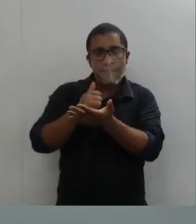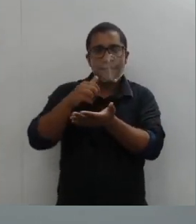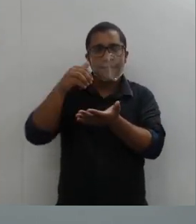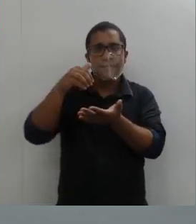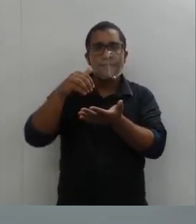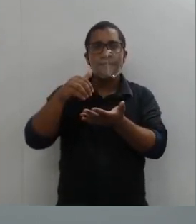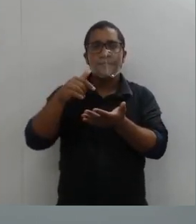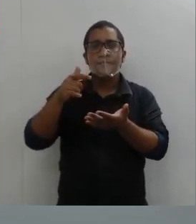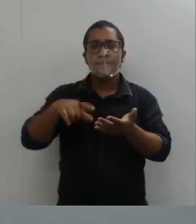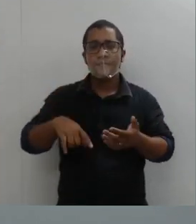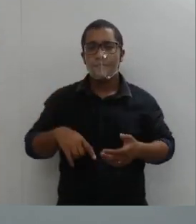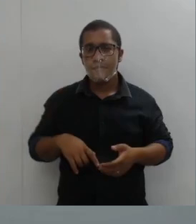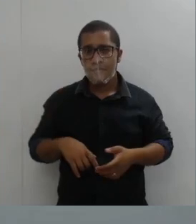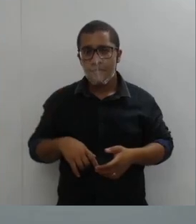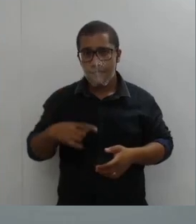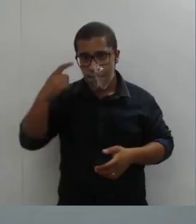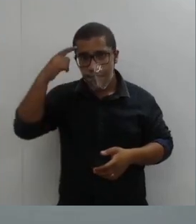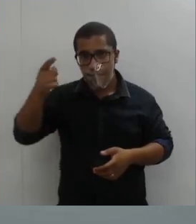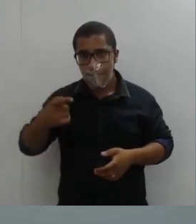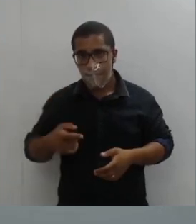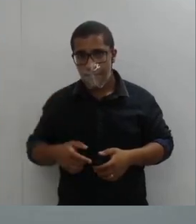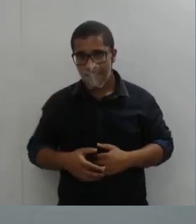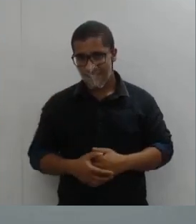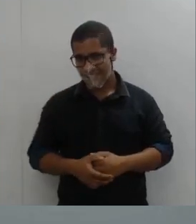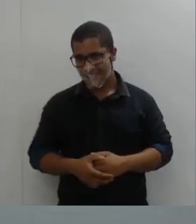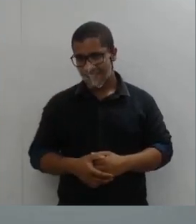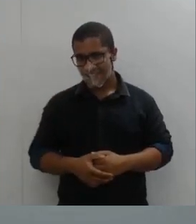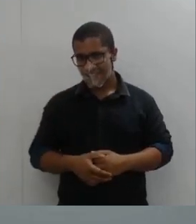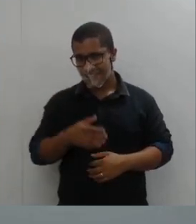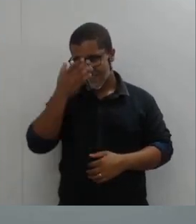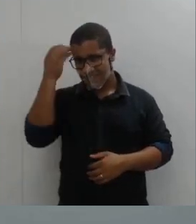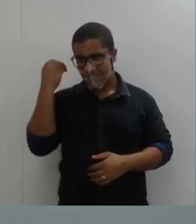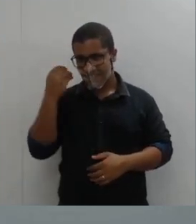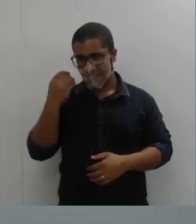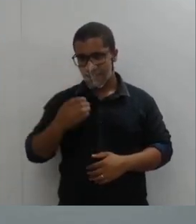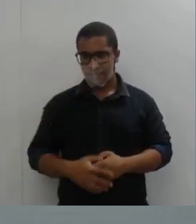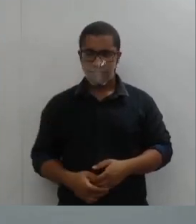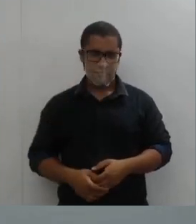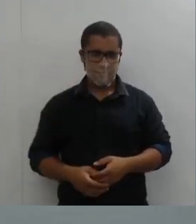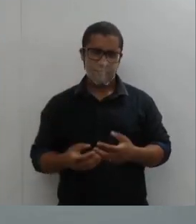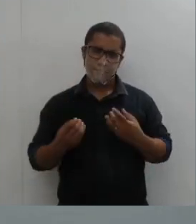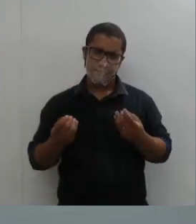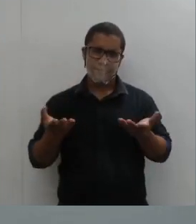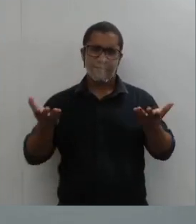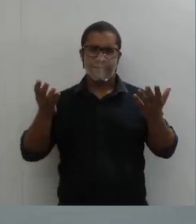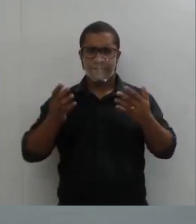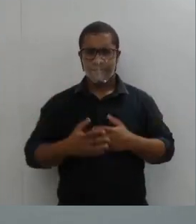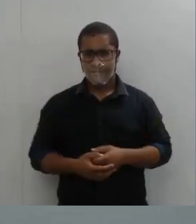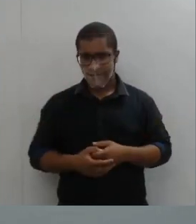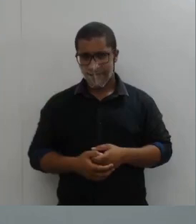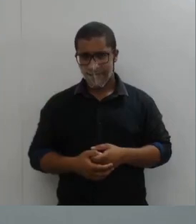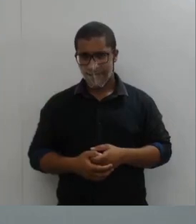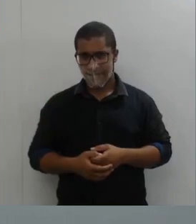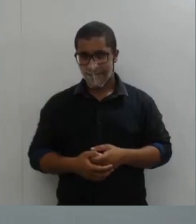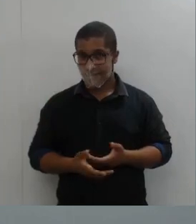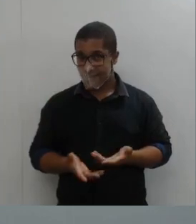jogo? Eita! Não vai lembrar? Não é possível.